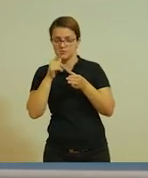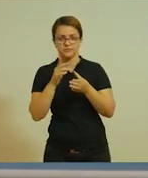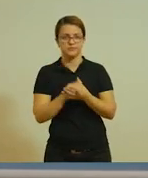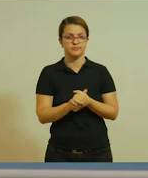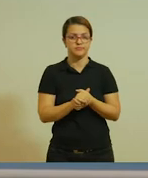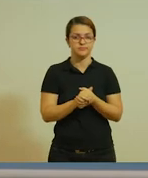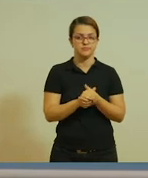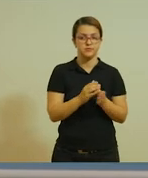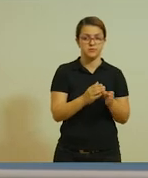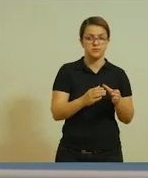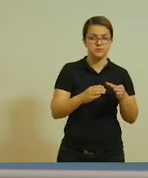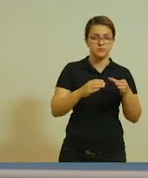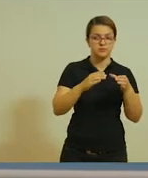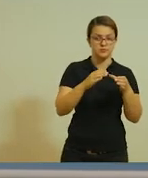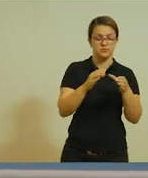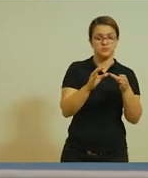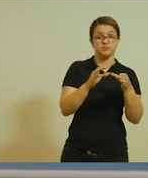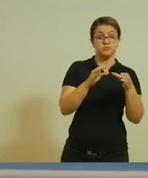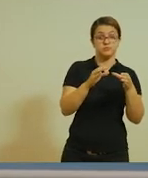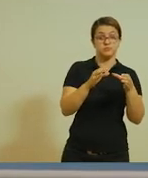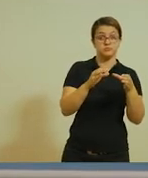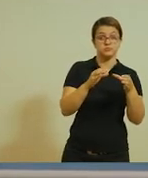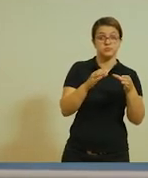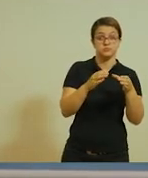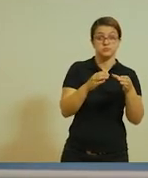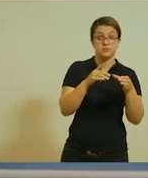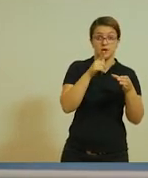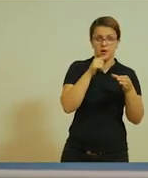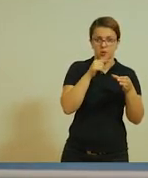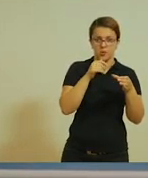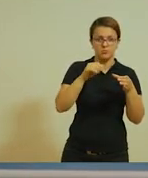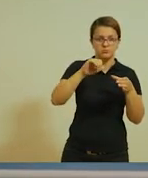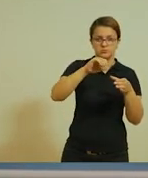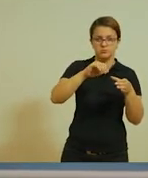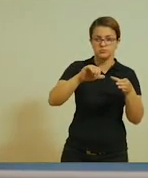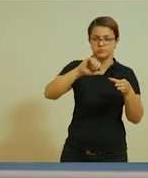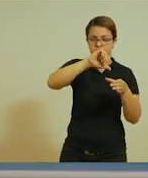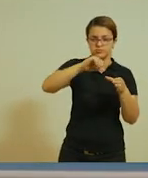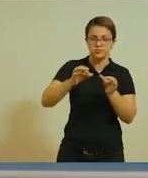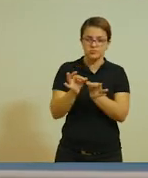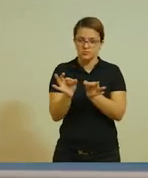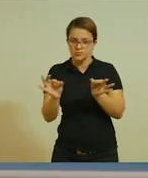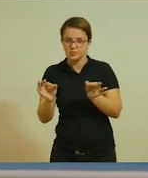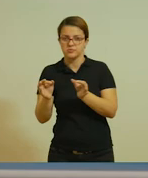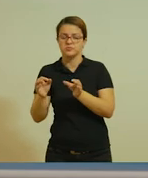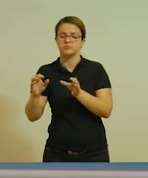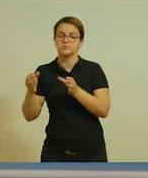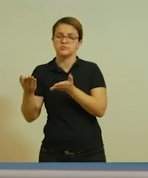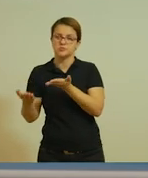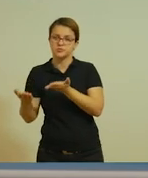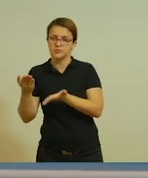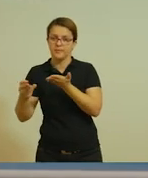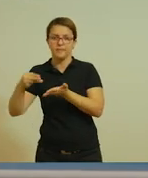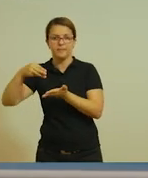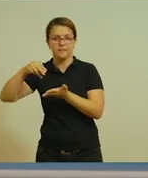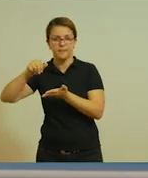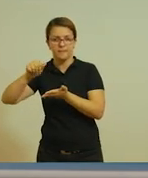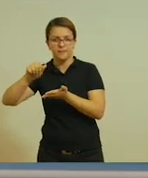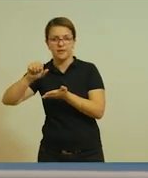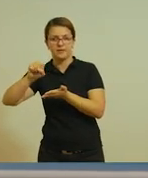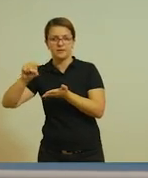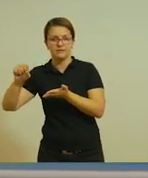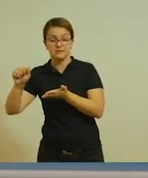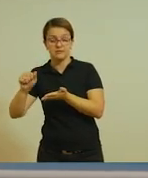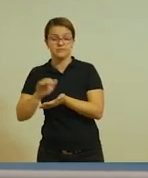de capacidade, medida de comprimento, tá? E medida de massa. Para responder, para ficar mais fácil para completar uma tabela que tem na